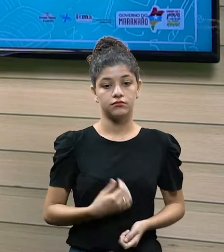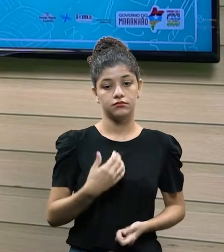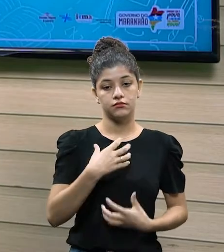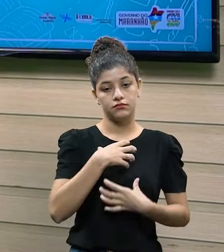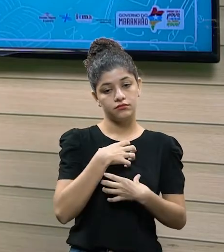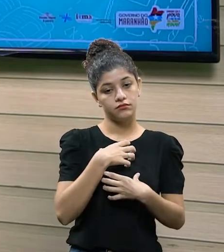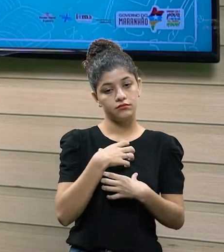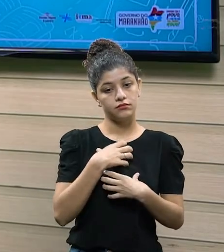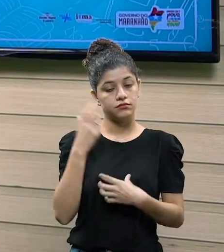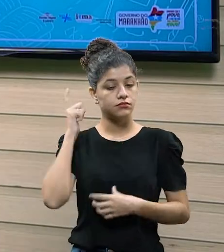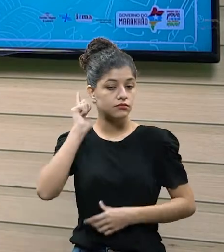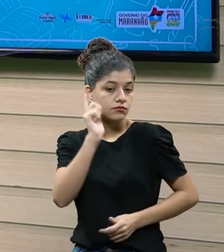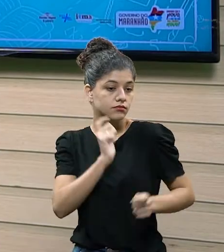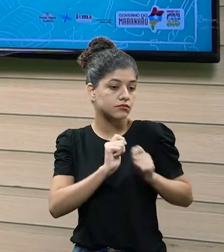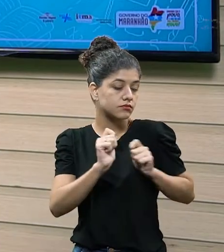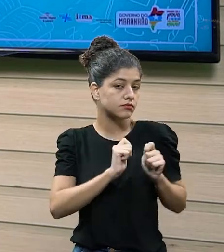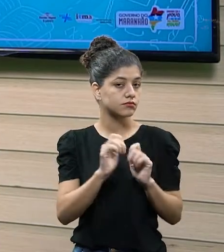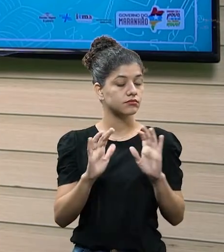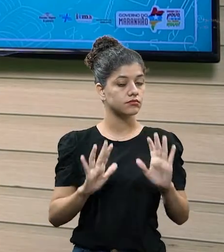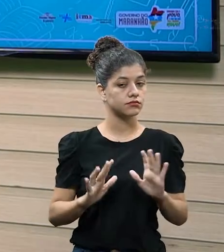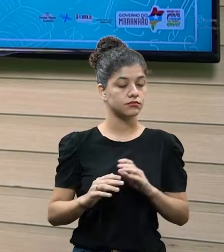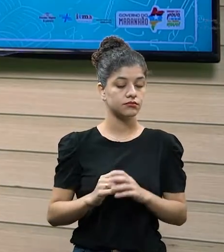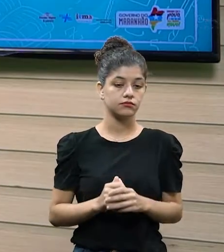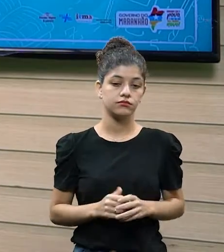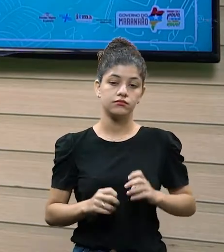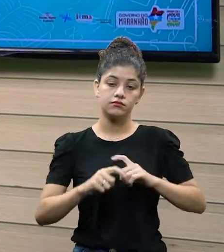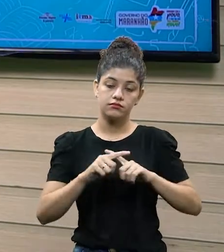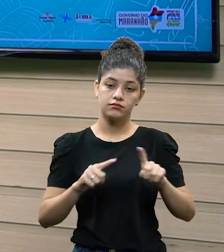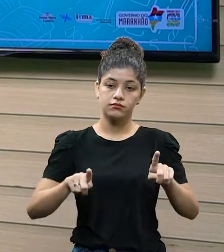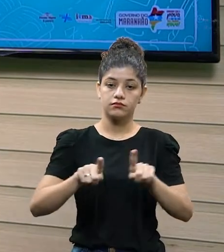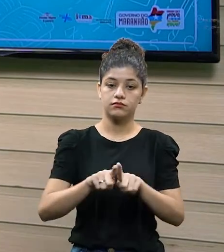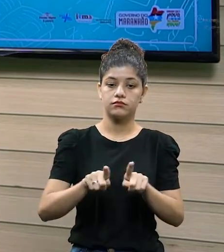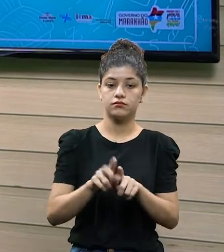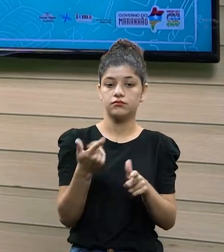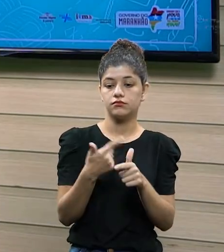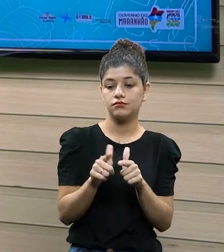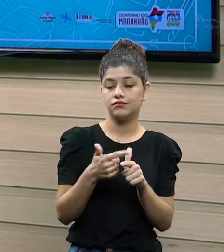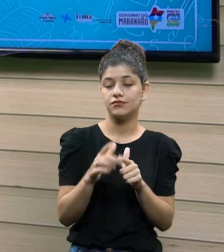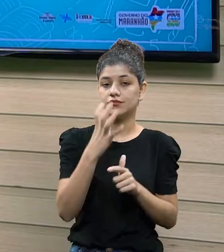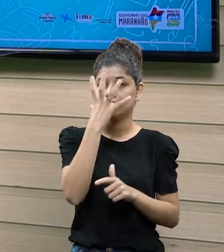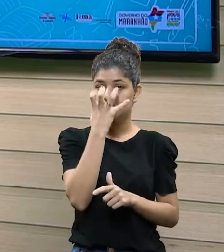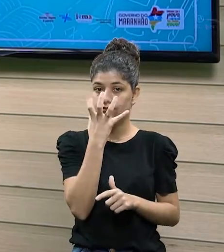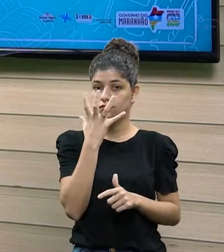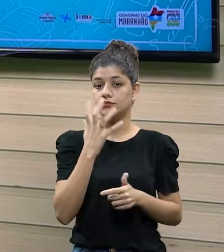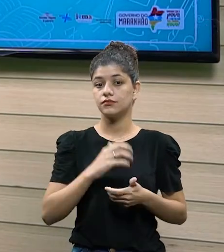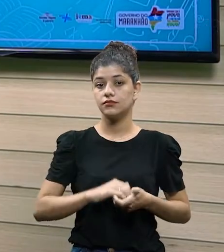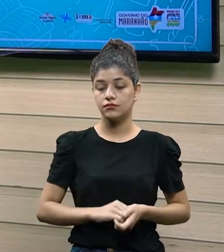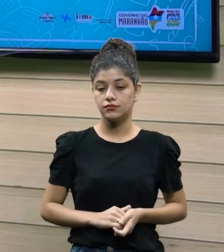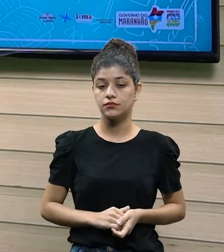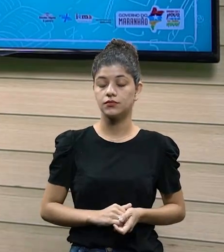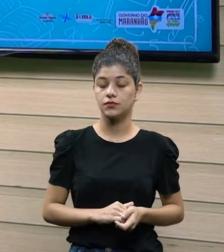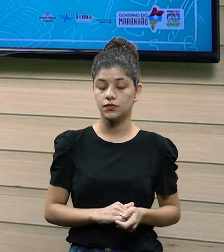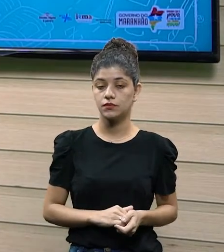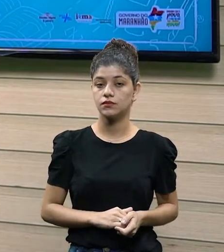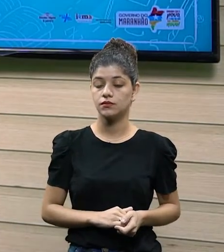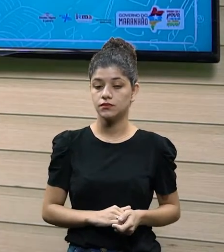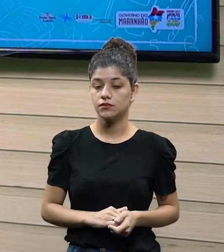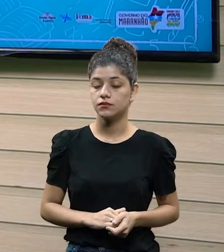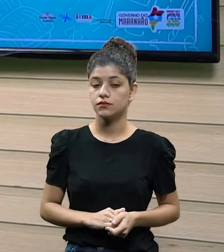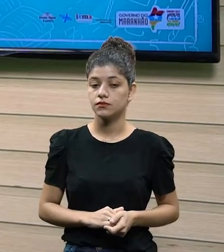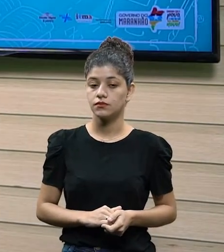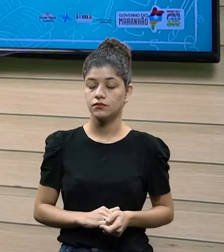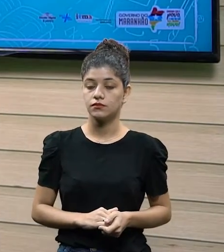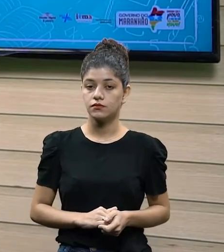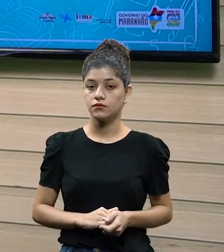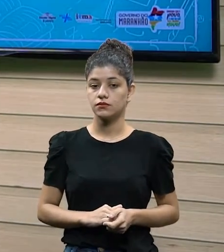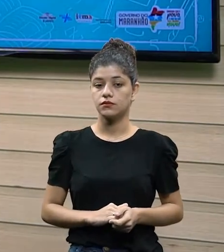que eu consigo administrar algumas situações. Mas eu costumo falar que quando o problema é muito grave, quando o problema é simples você consegue administrar, mas quando é